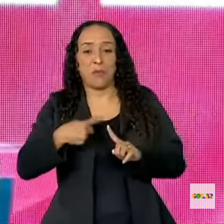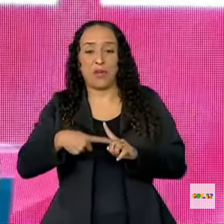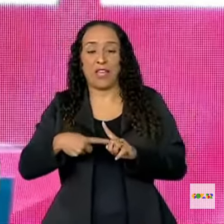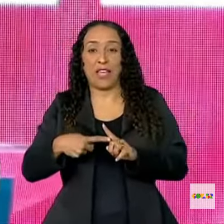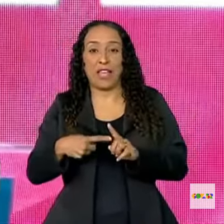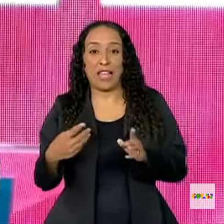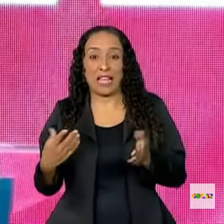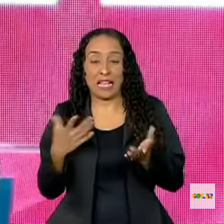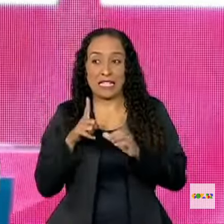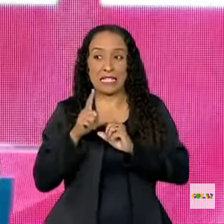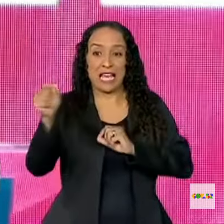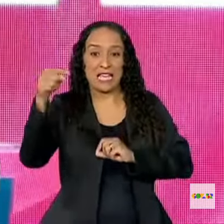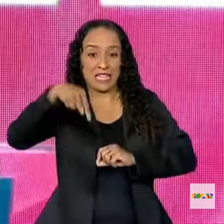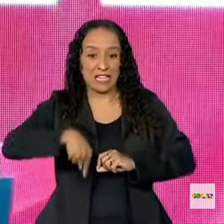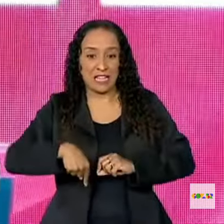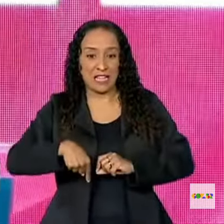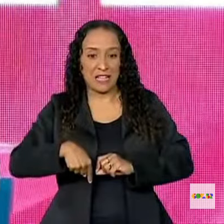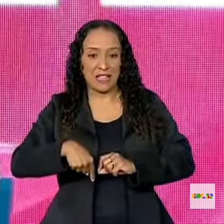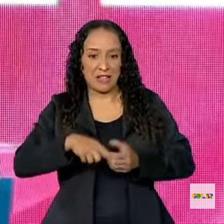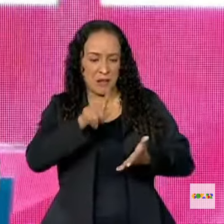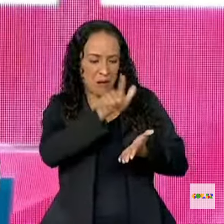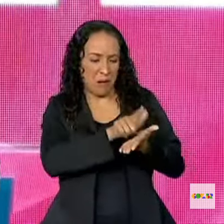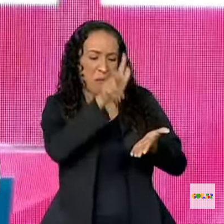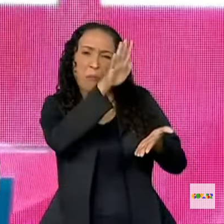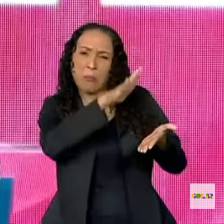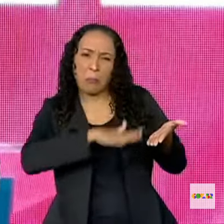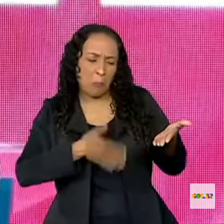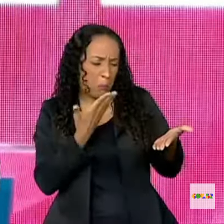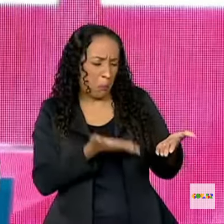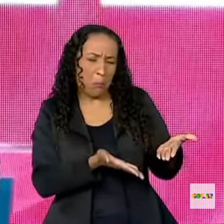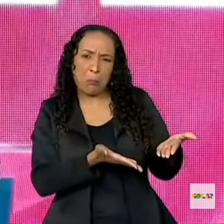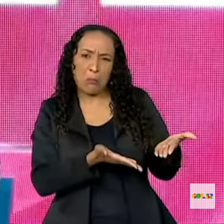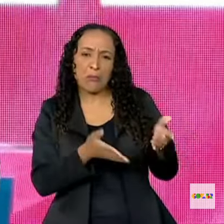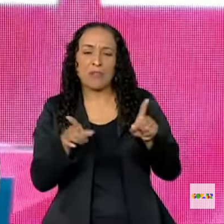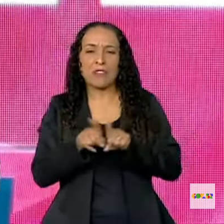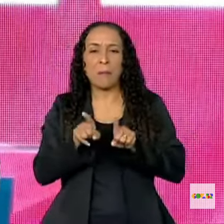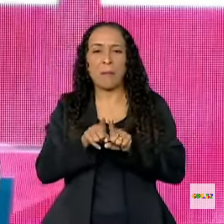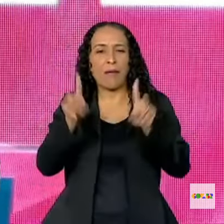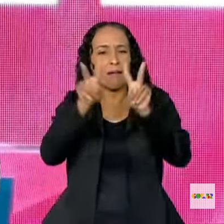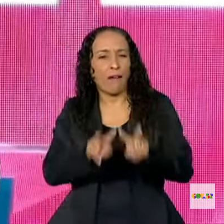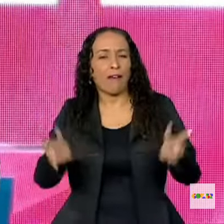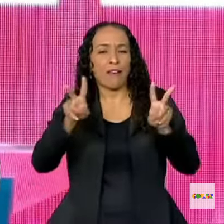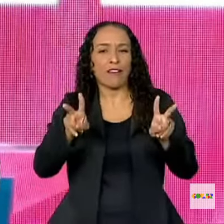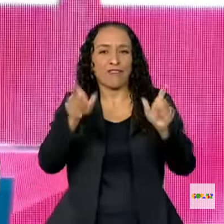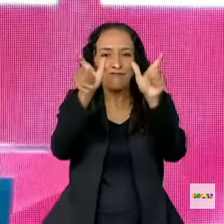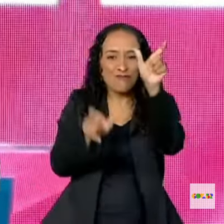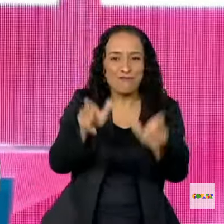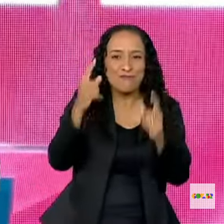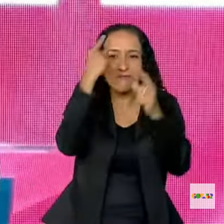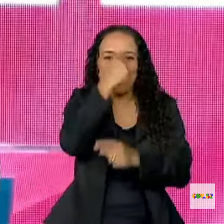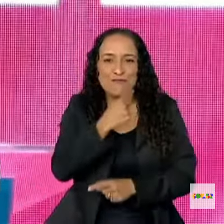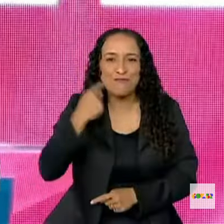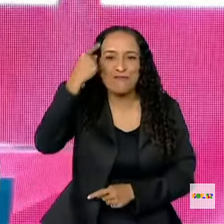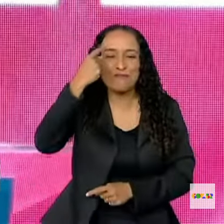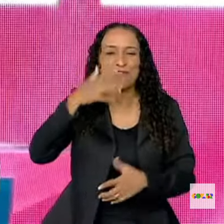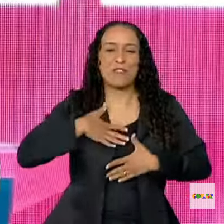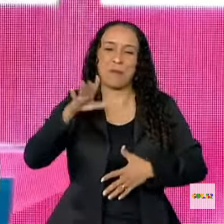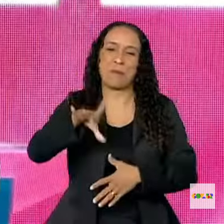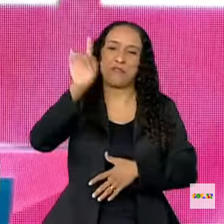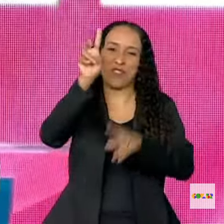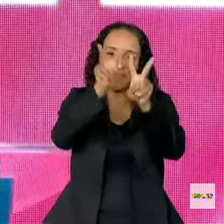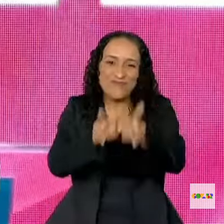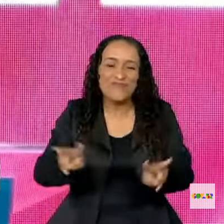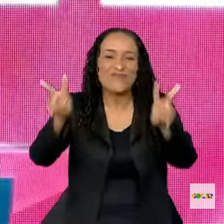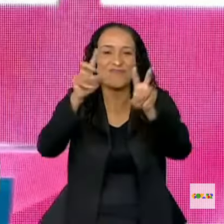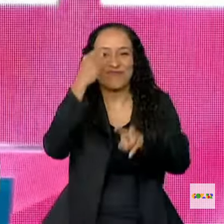daqui com a imagem desse papel frio e sair daqui com a imagem do rosto de vocês eu prefiro olhar pro